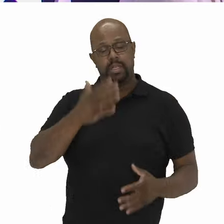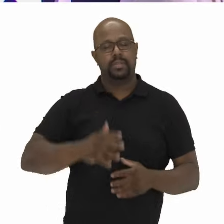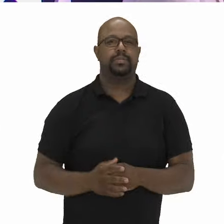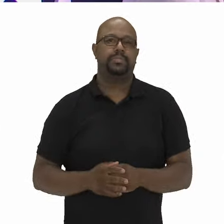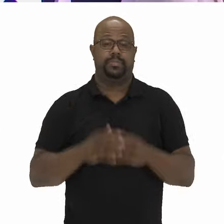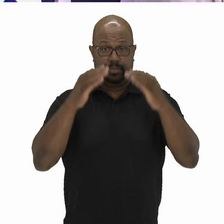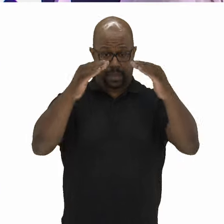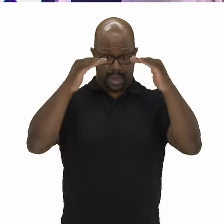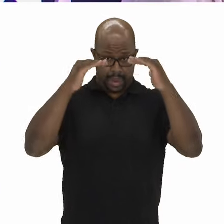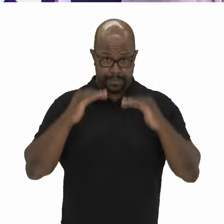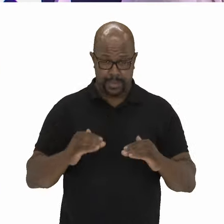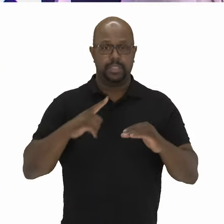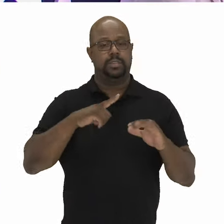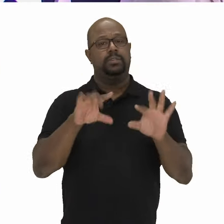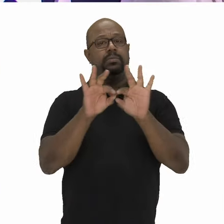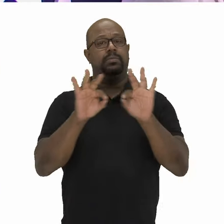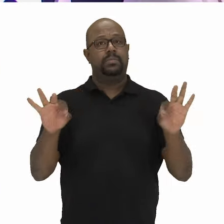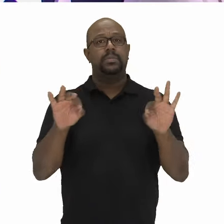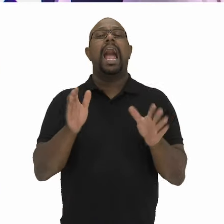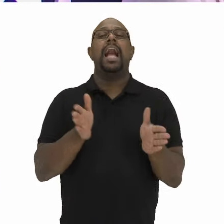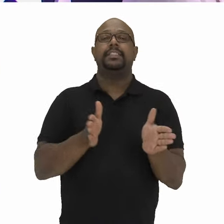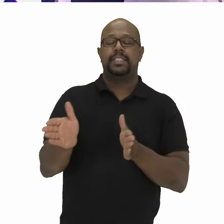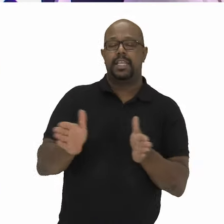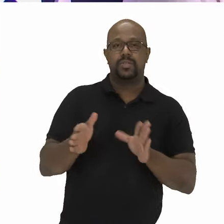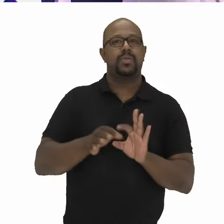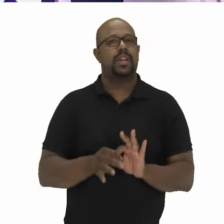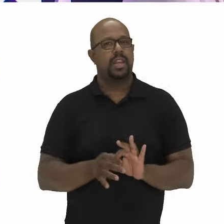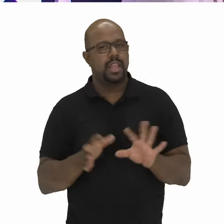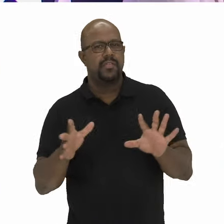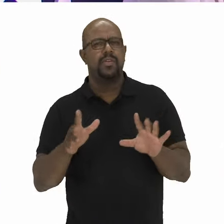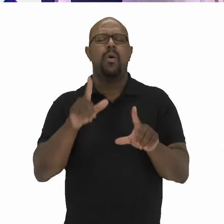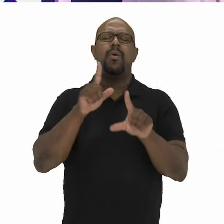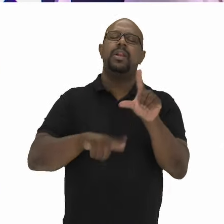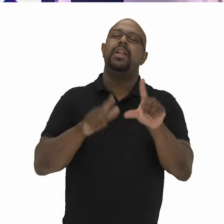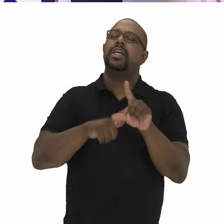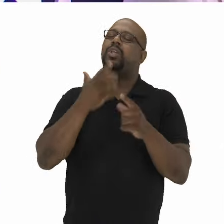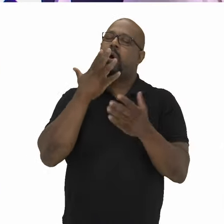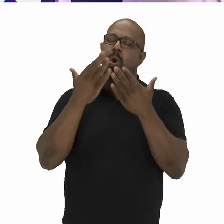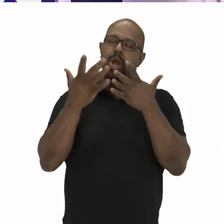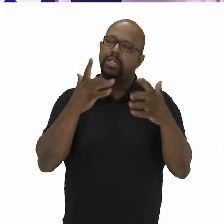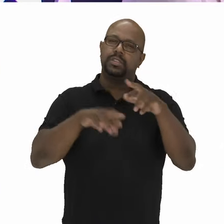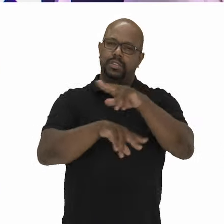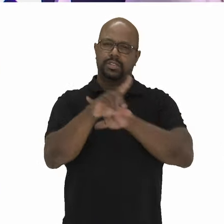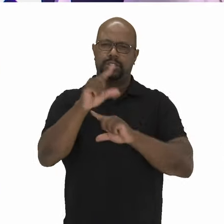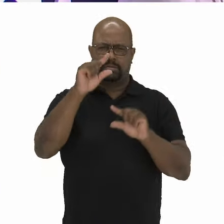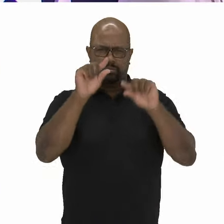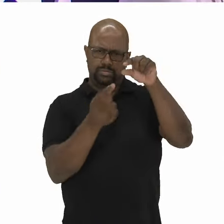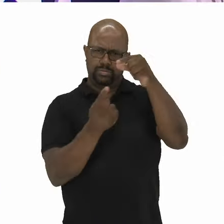coloridas abaixo do microfone está escrito acesso livre com letras coloridas de formatos